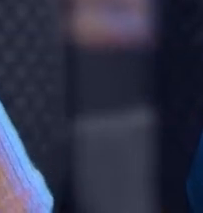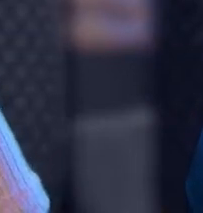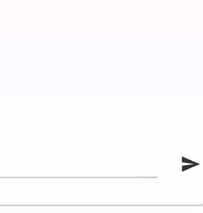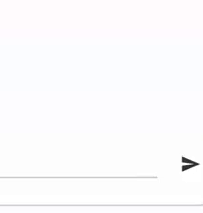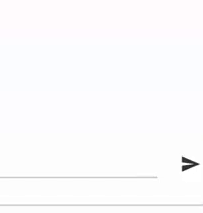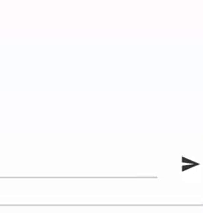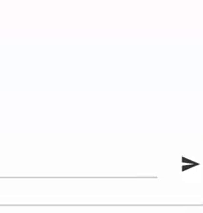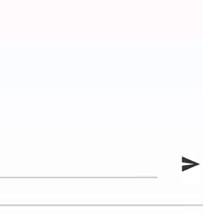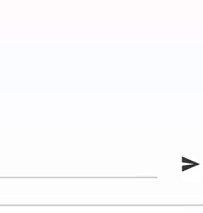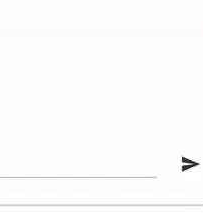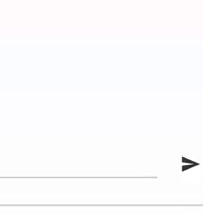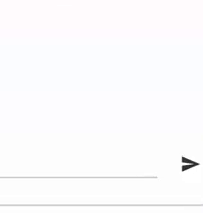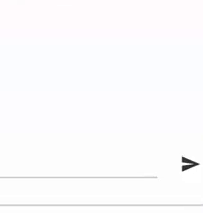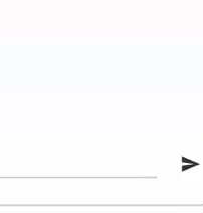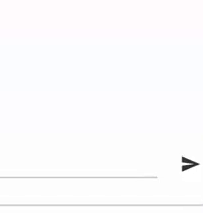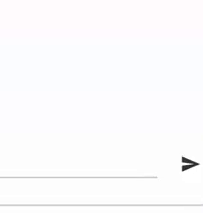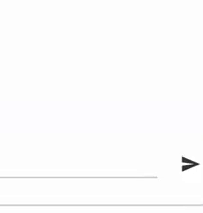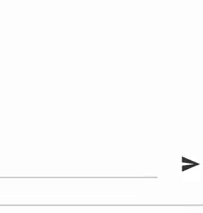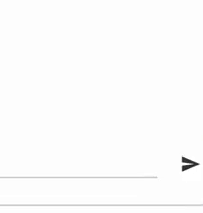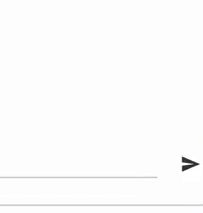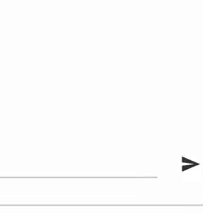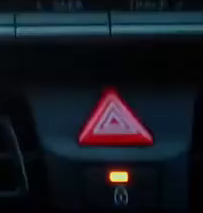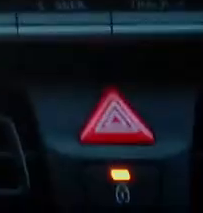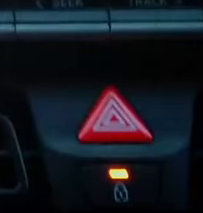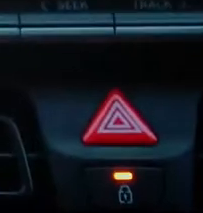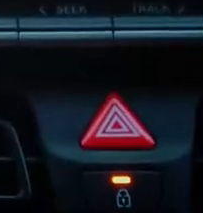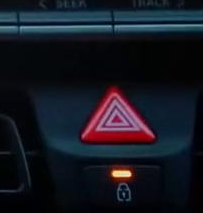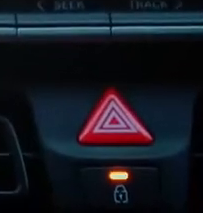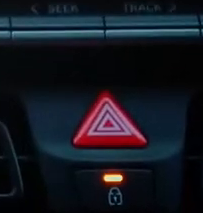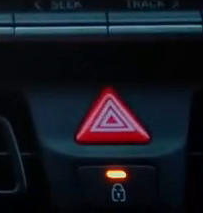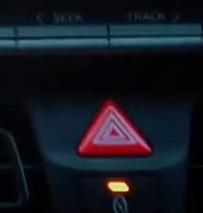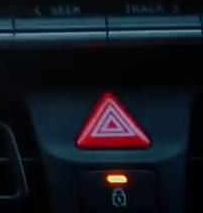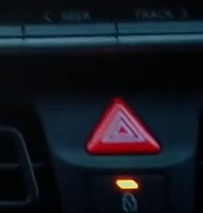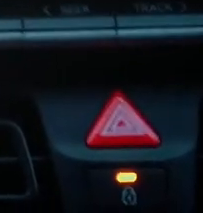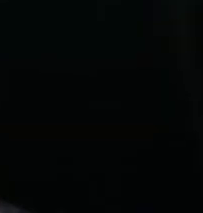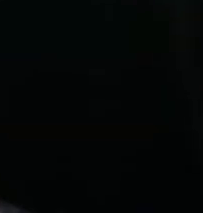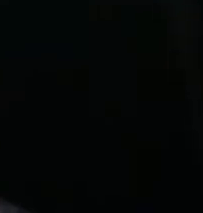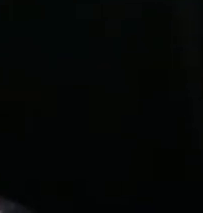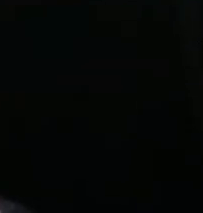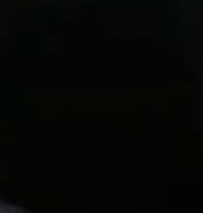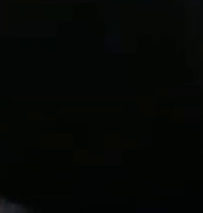expandindo as diferentes formas de contar e ouvir